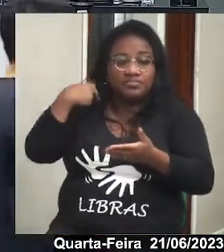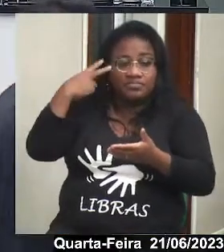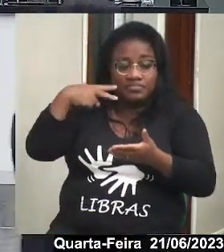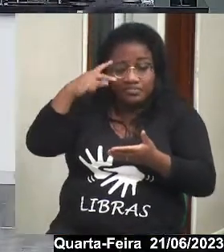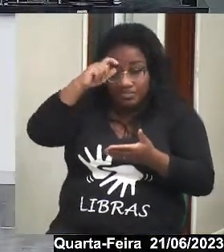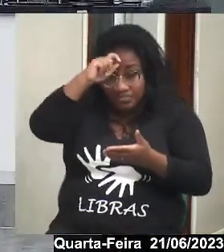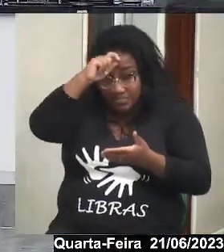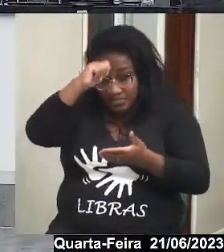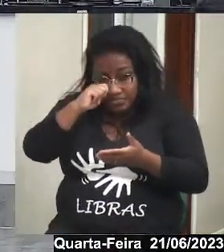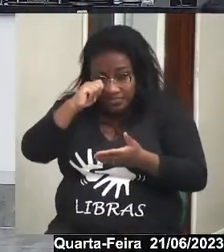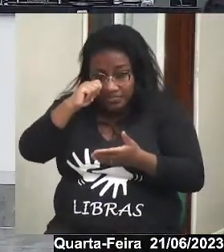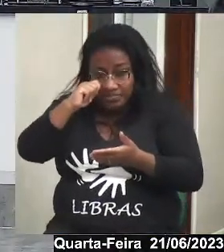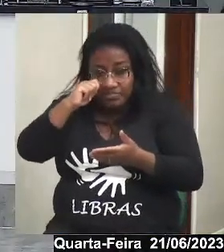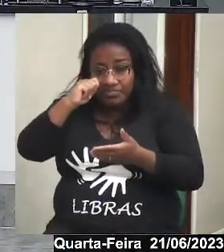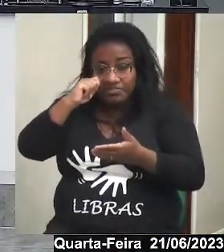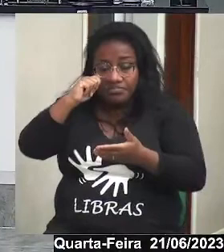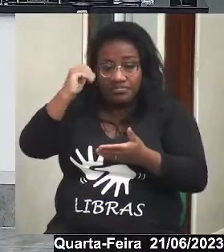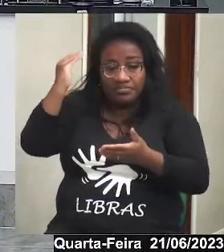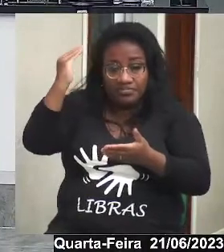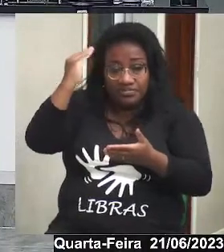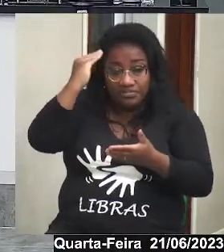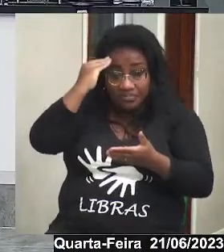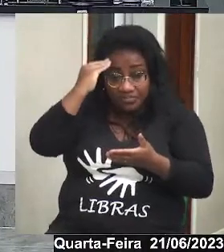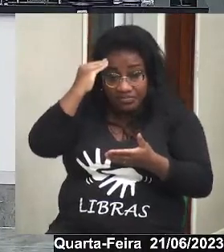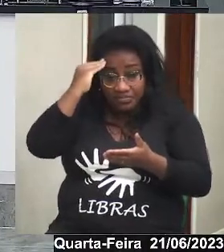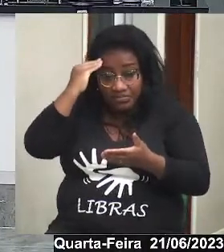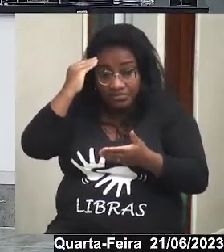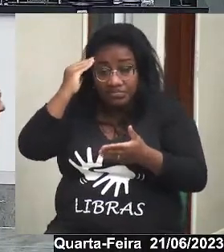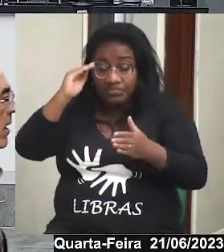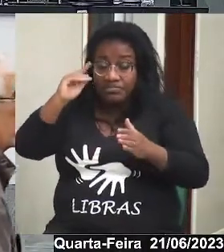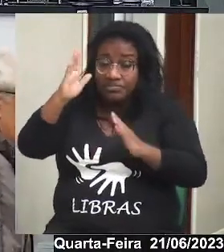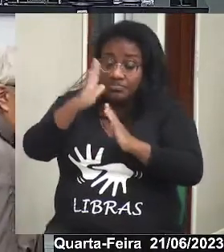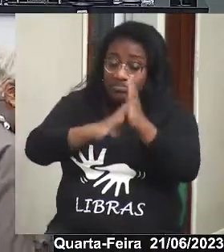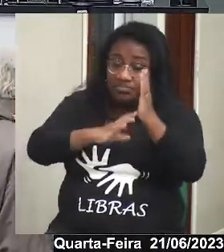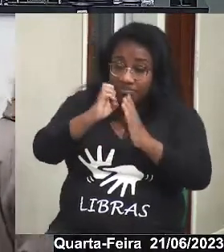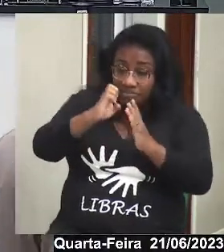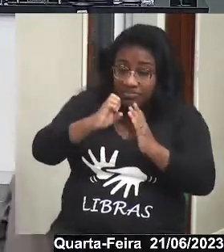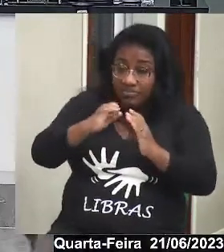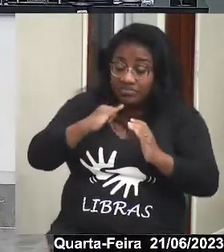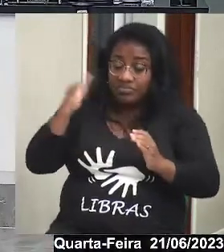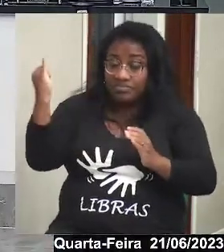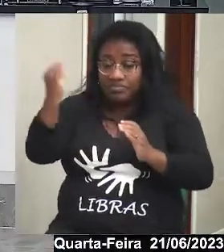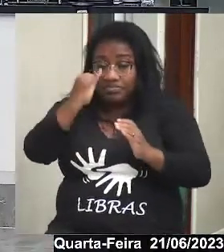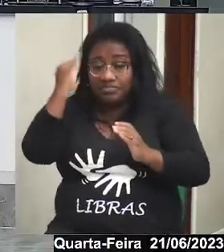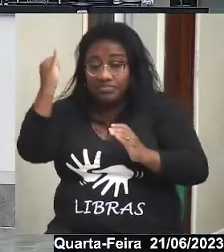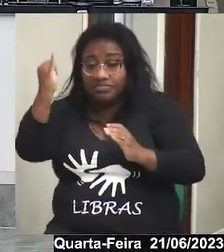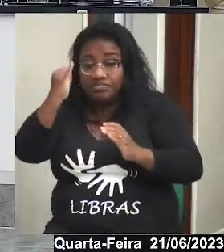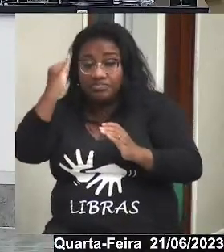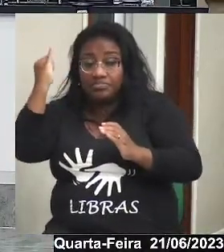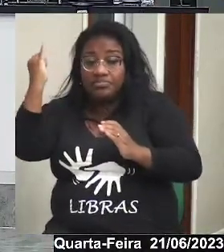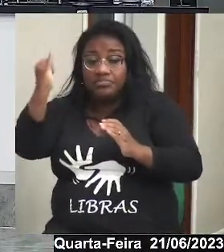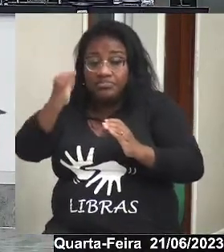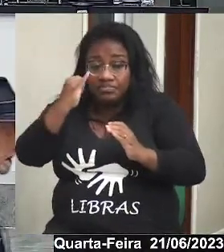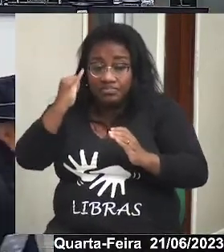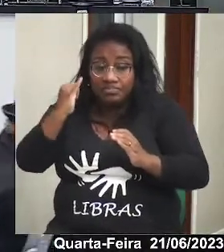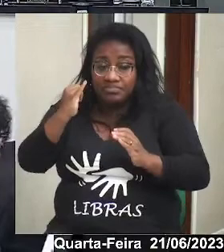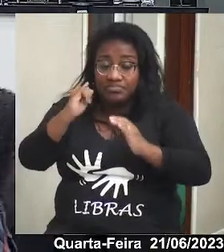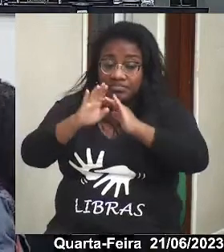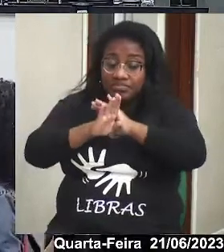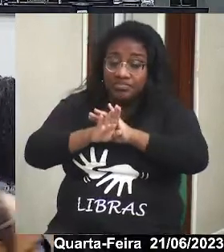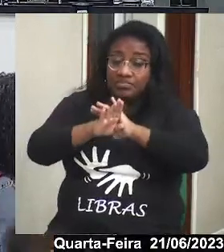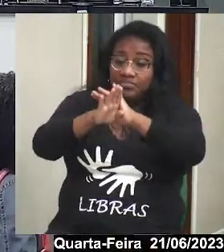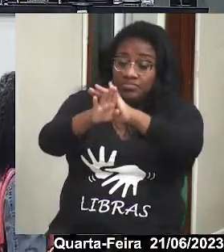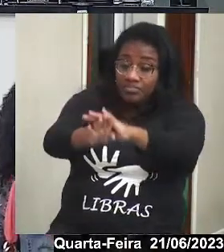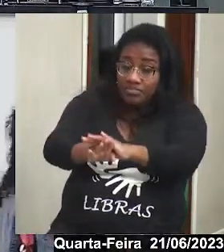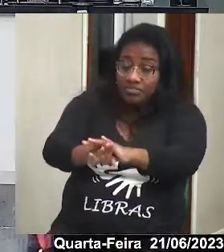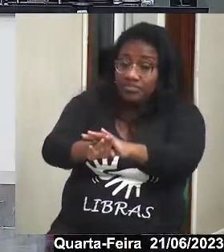sobre denominação do locatário público. Considerando que a denominação do locatário público, referência ao espaço no entorno, é consequência permitida